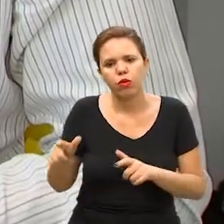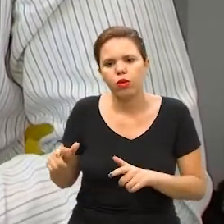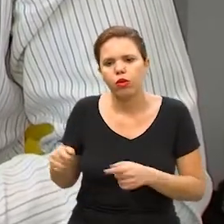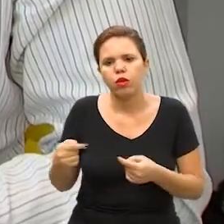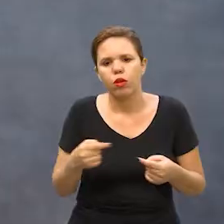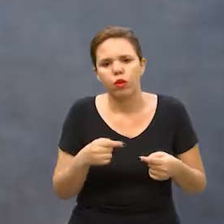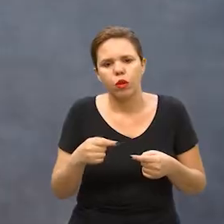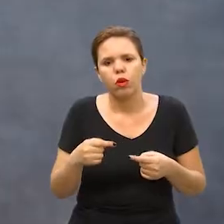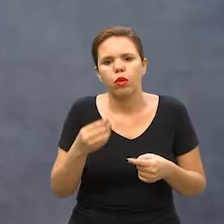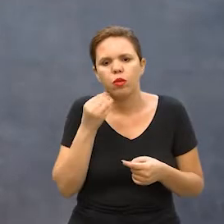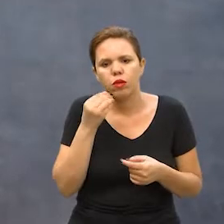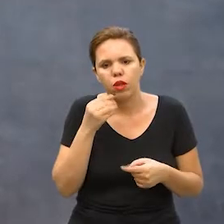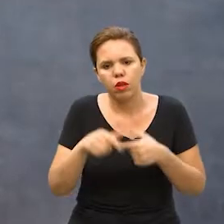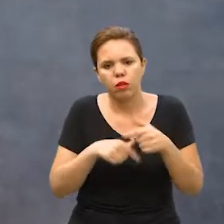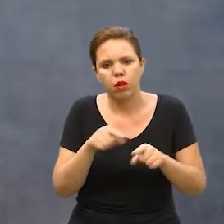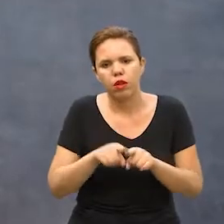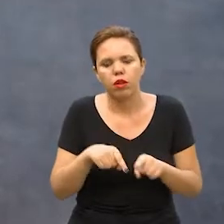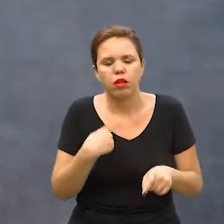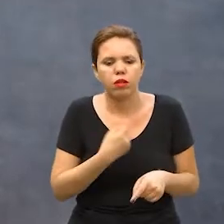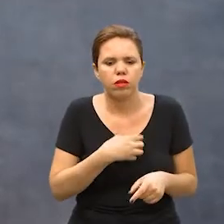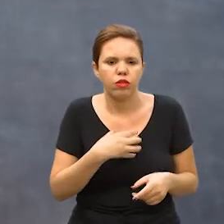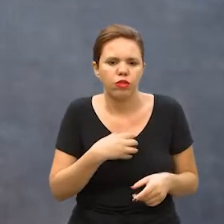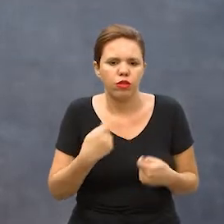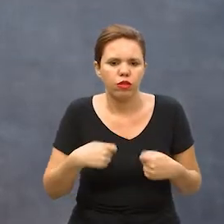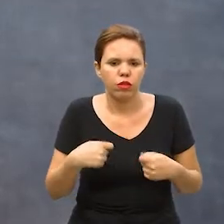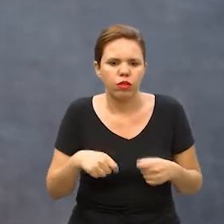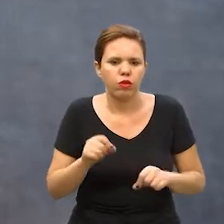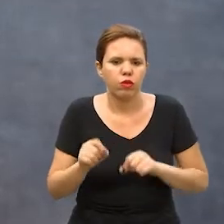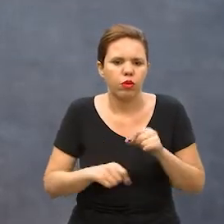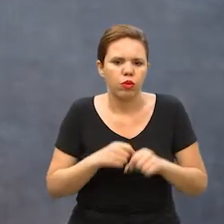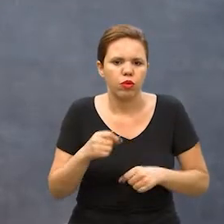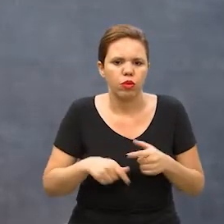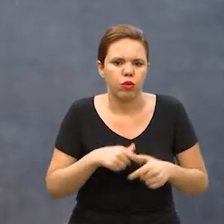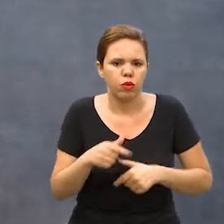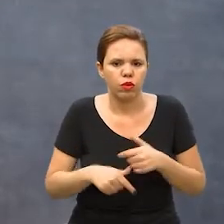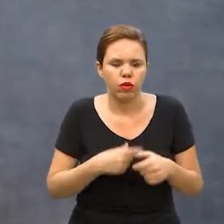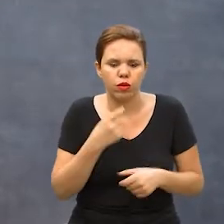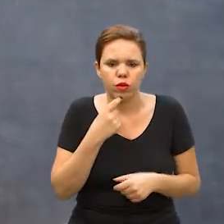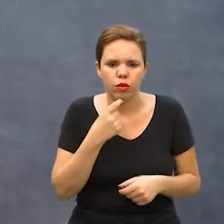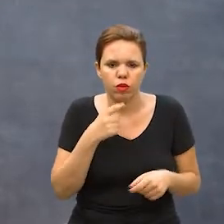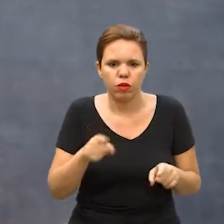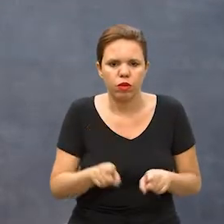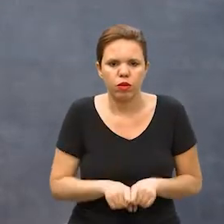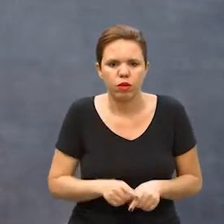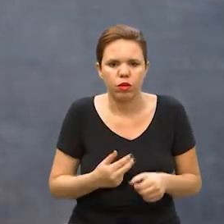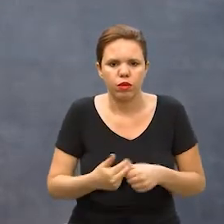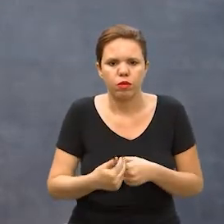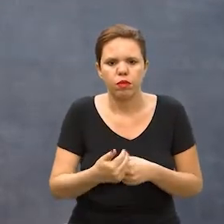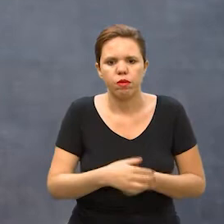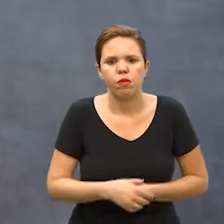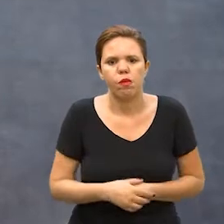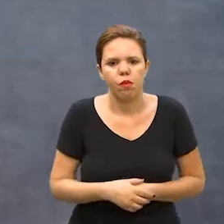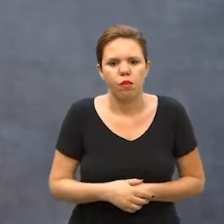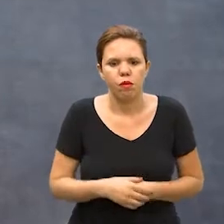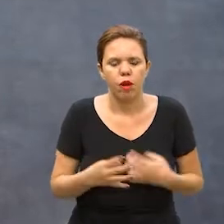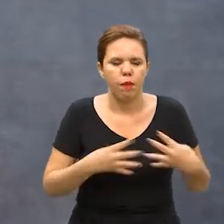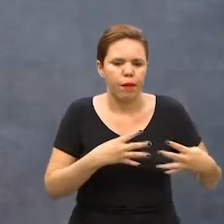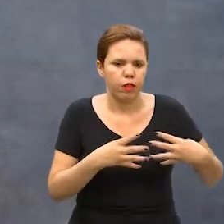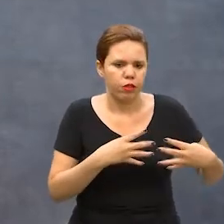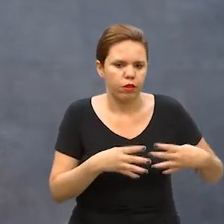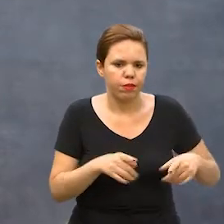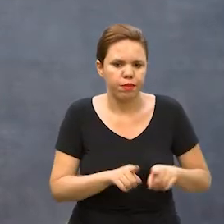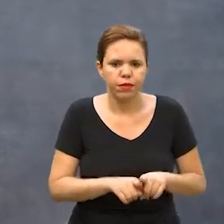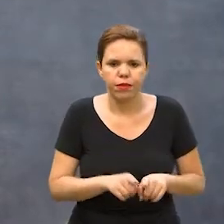mercado de trabalho. A gente sentiu também necessidade de ter uma operação em Campinas, na Unicamp de Barão Geraldo.